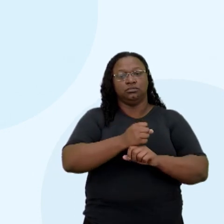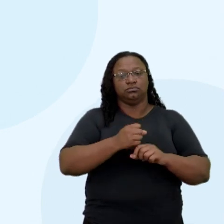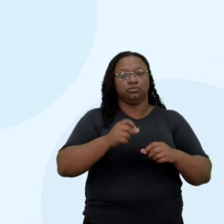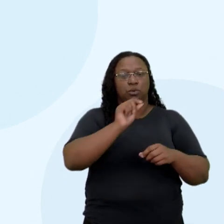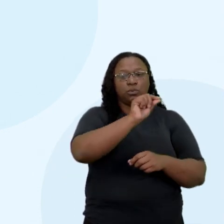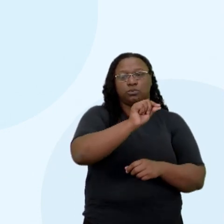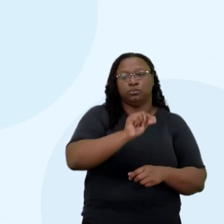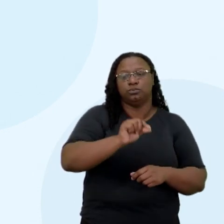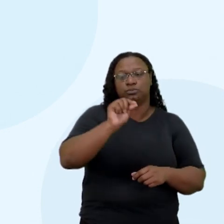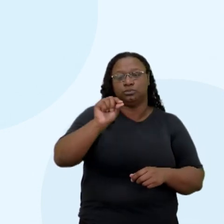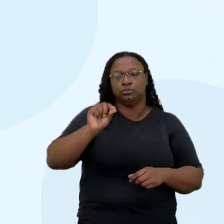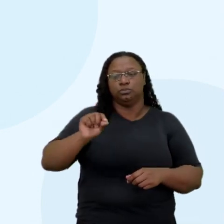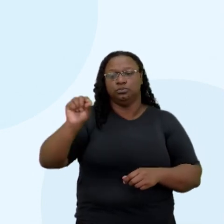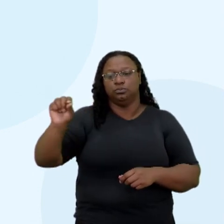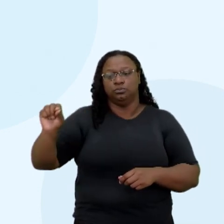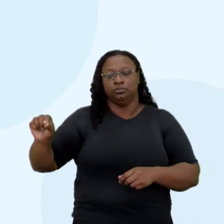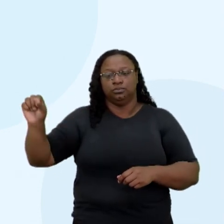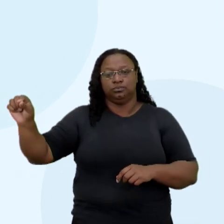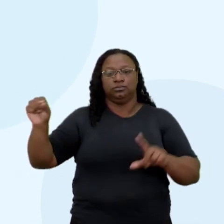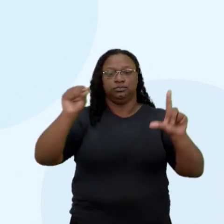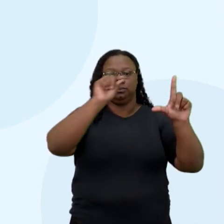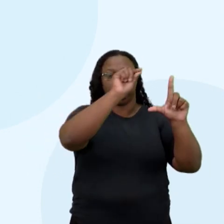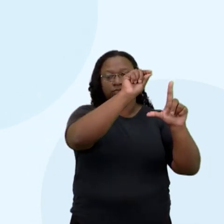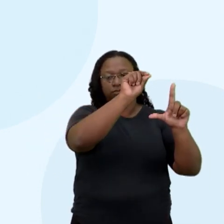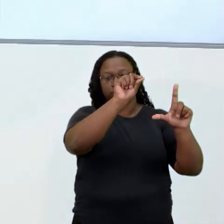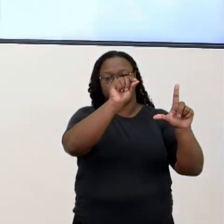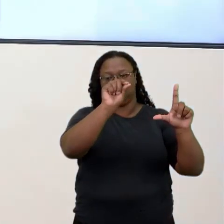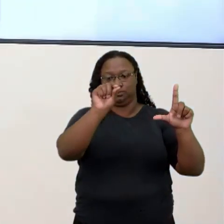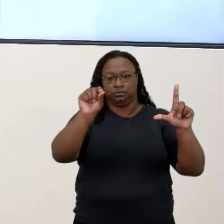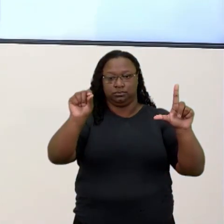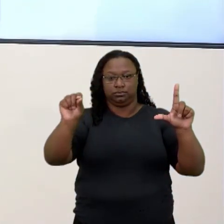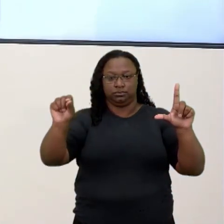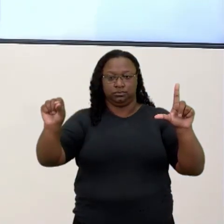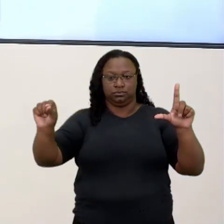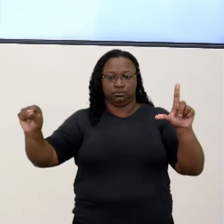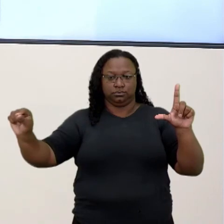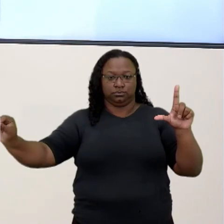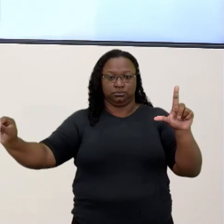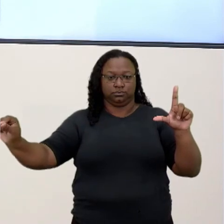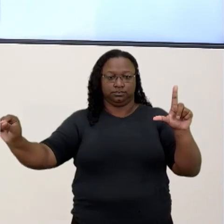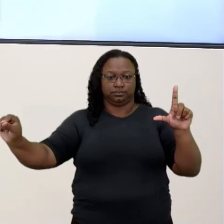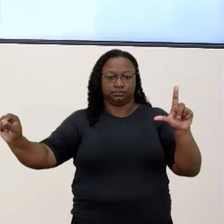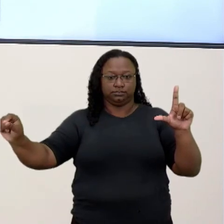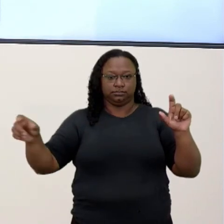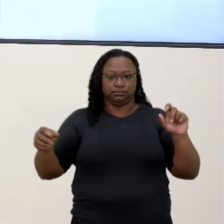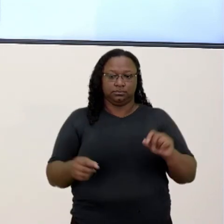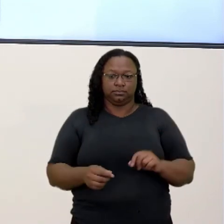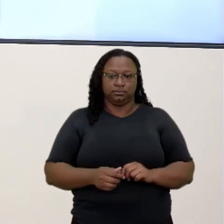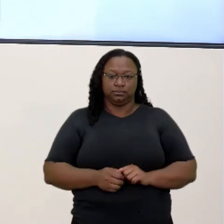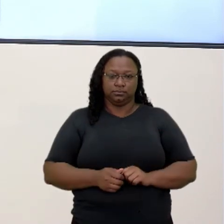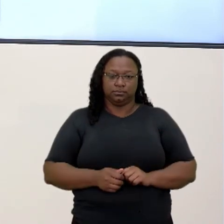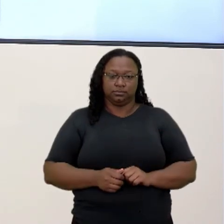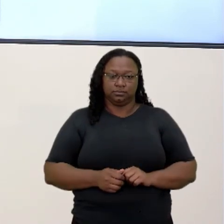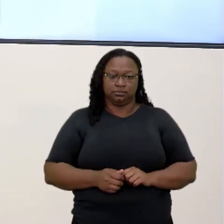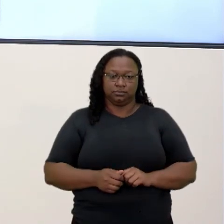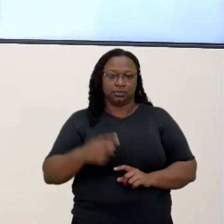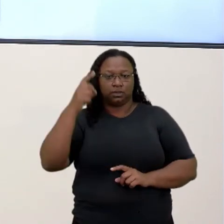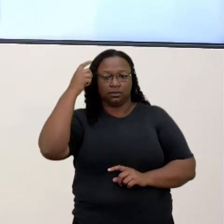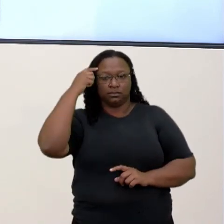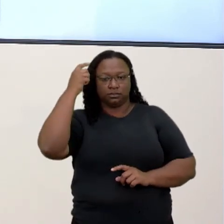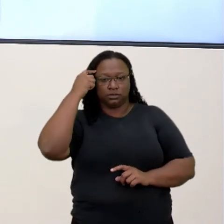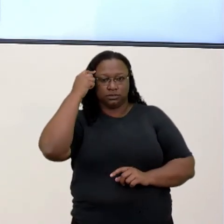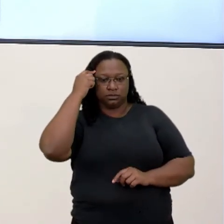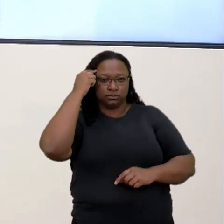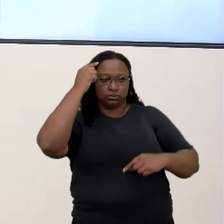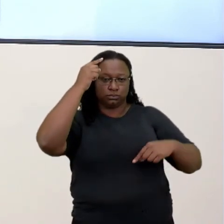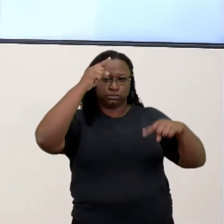puxa a reta. E aí, associando a ideia da análise aí da regressão linear, pensando no gráfico de dispersão de pontos, né, que